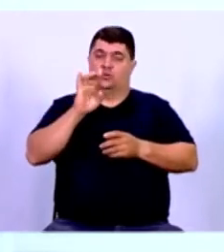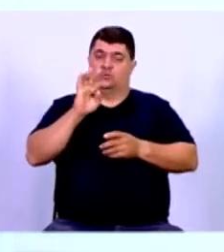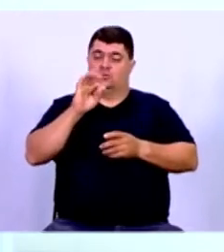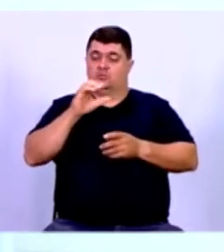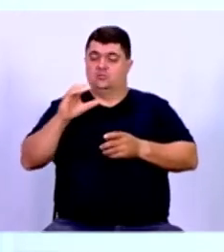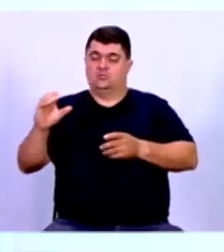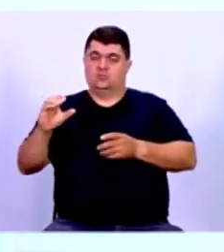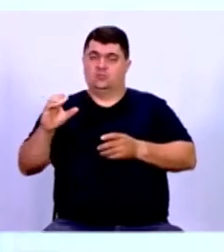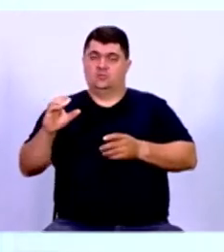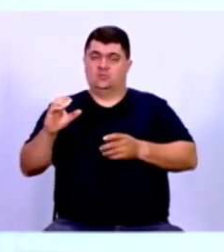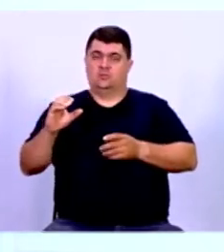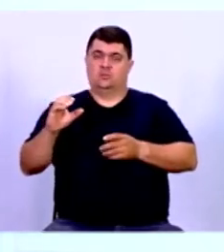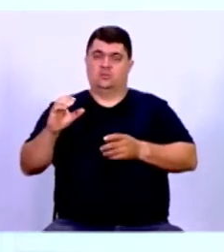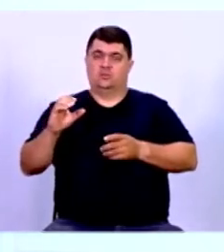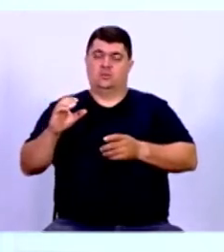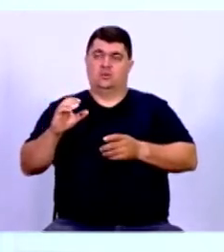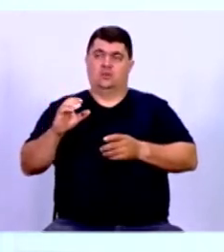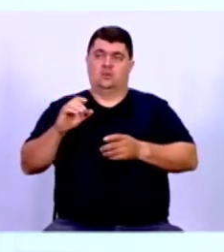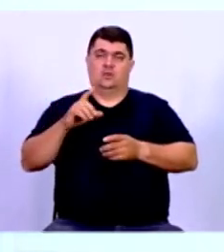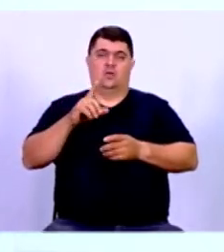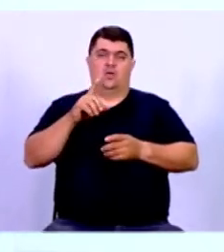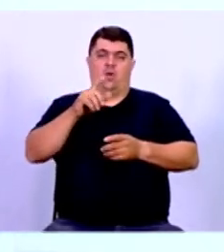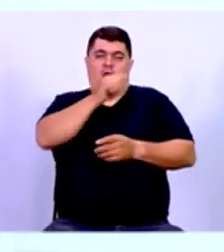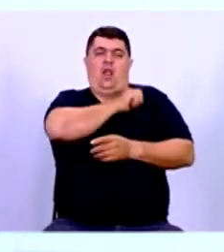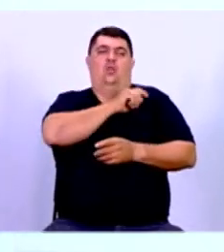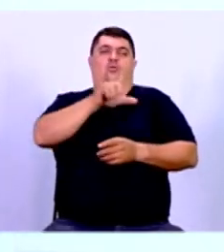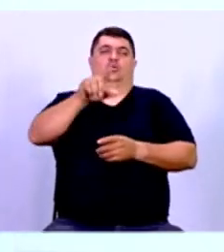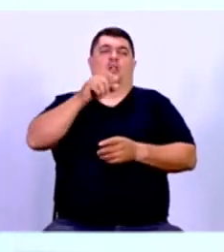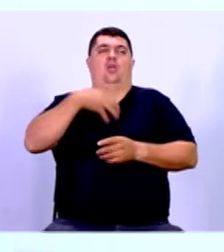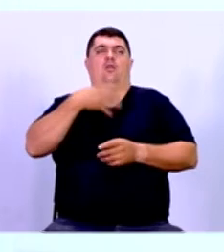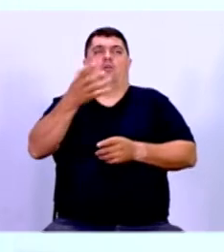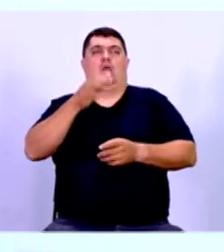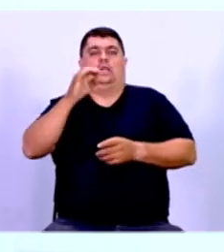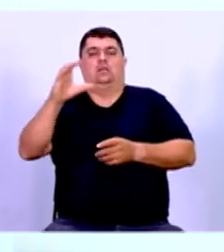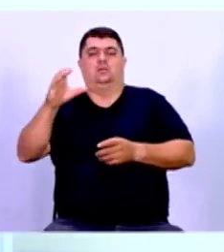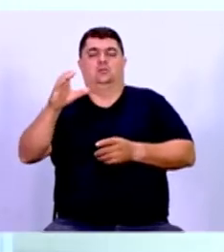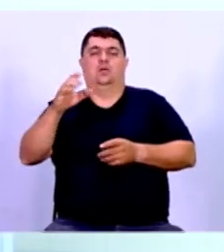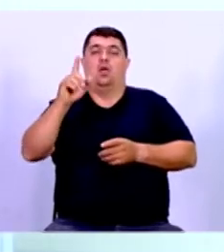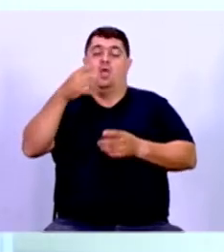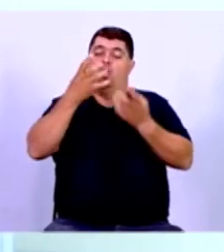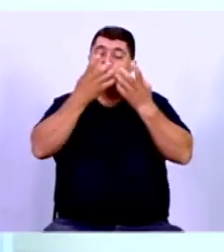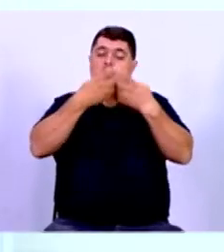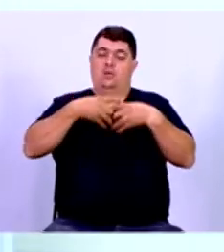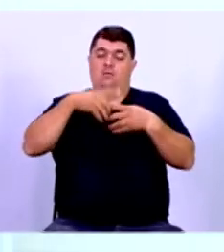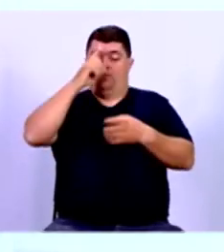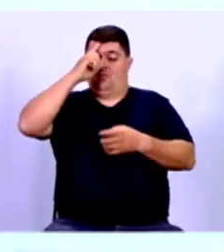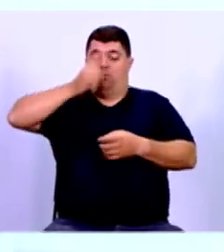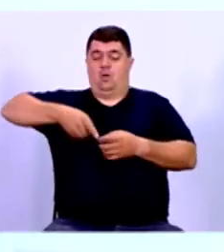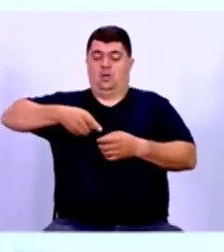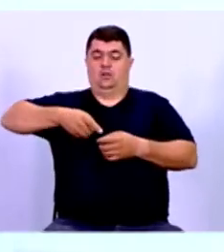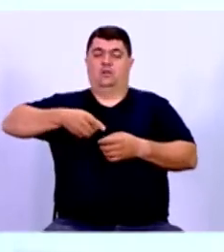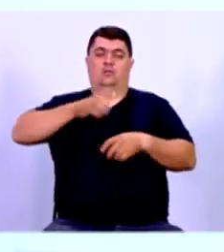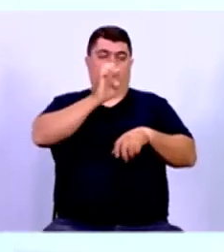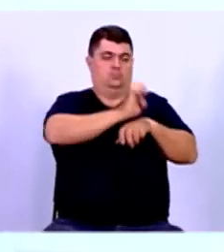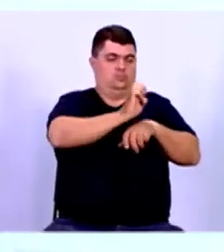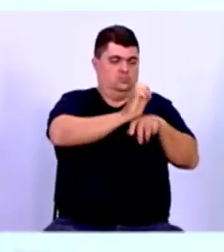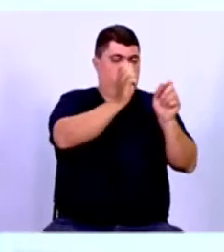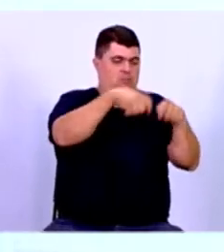TCC, não é discricionário para o aluno, não é o aluno que escolhe. A instituição diz que não tem condições de fazer o estágio, então você vai fazer o